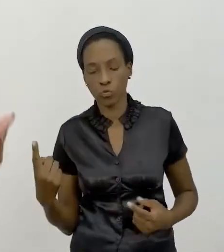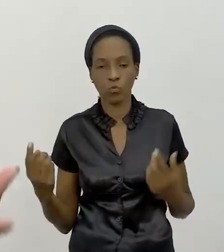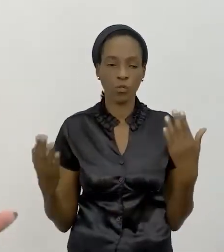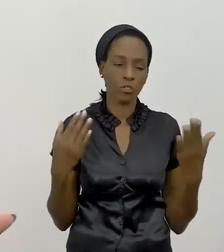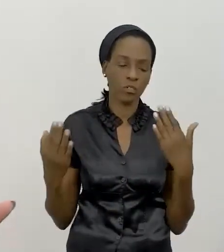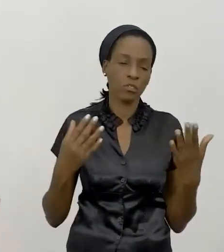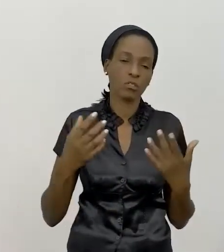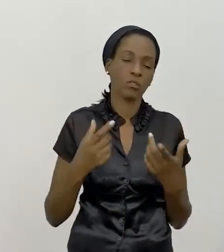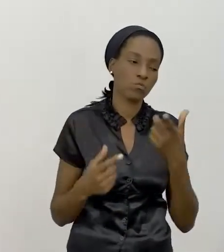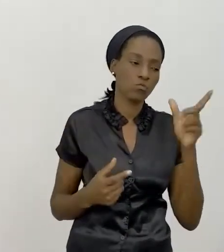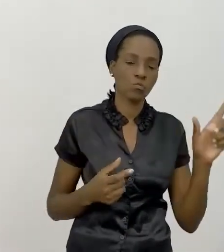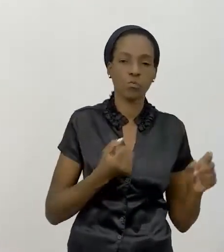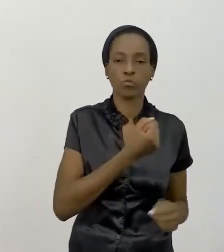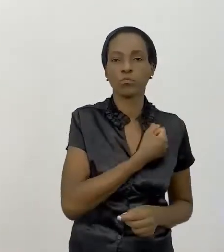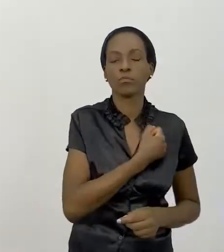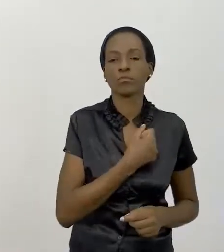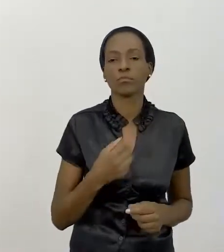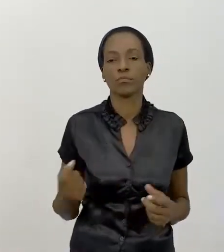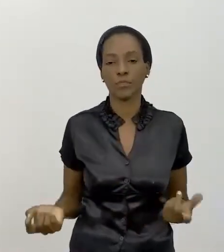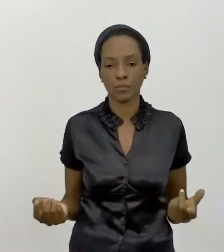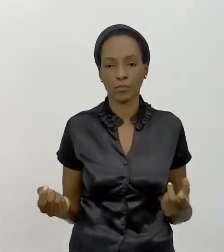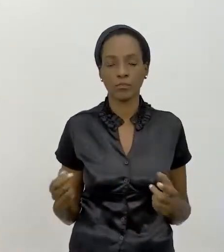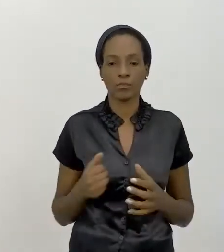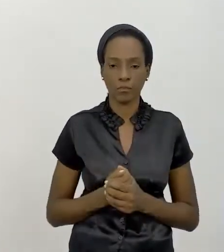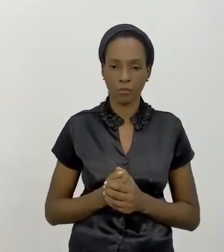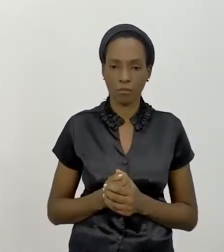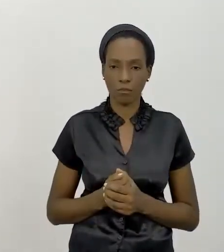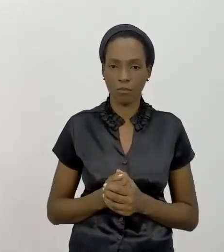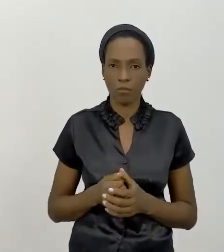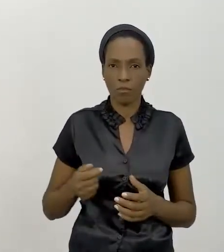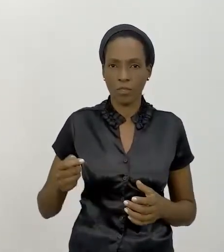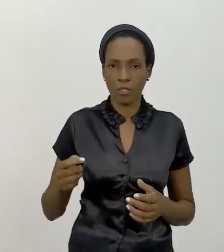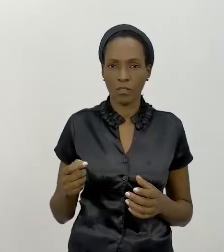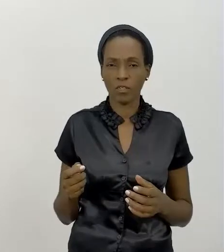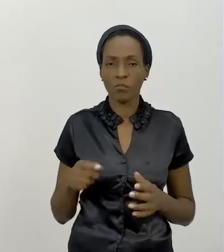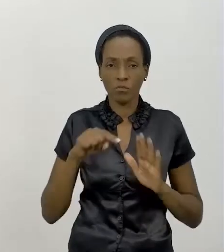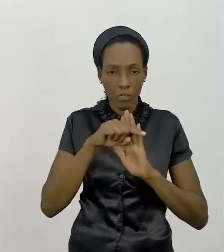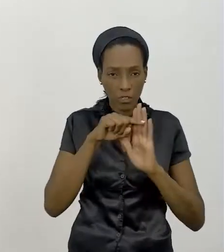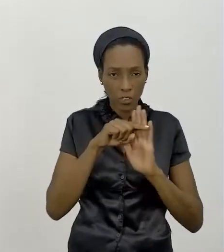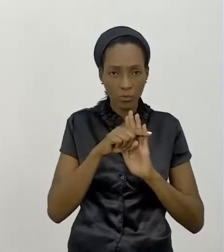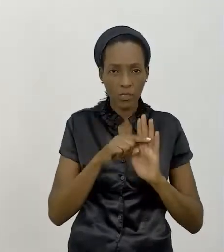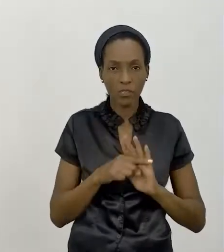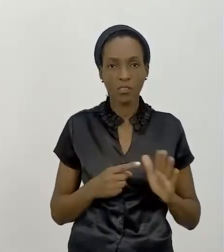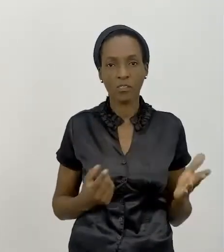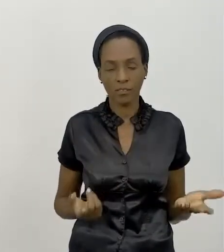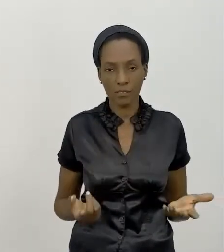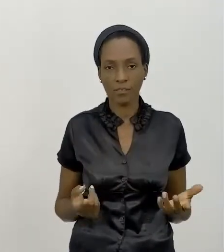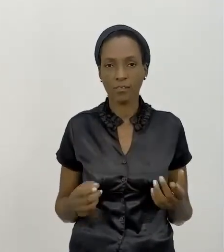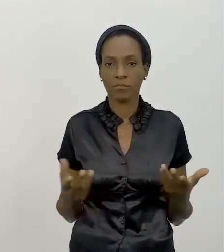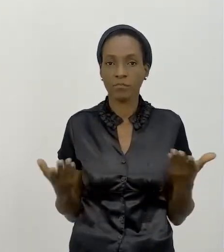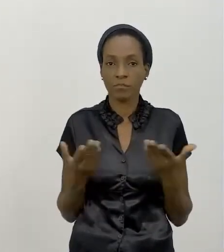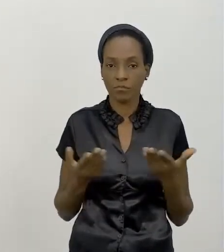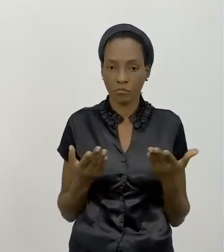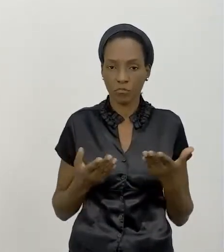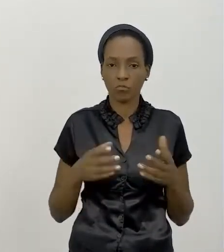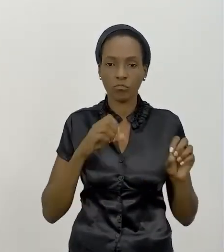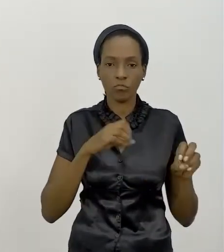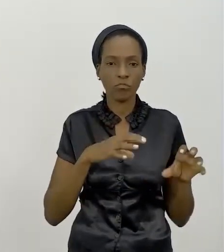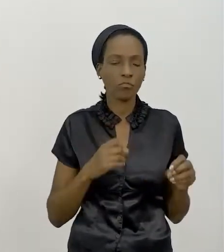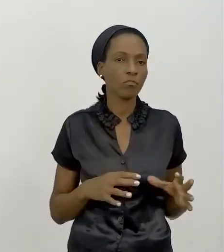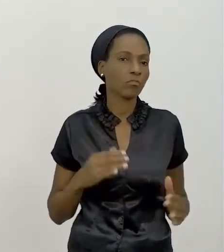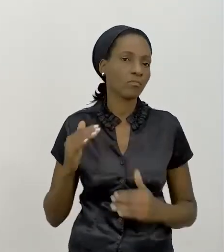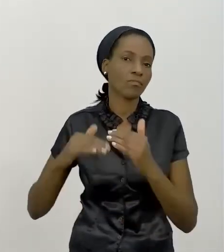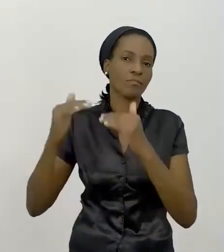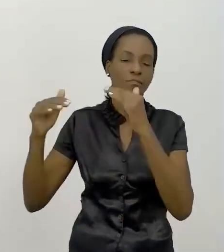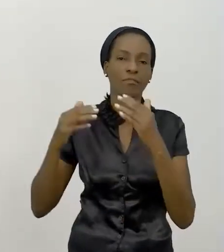o espaço é uma função do tempo. Então, a gente estuda esses comportamentos. Hoje, na nossa última aula de desenvolvimento, eu vou apresentar para